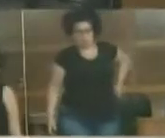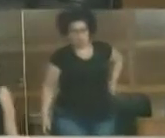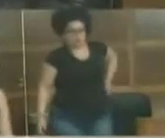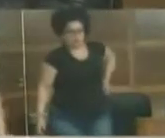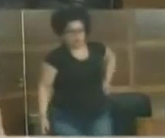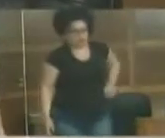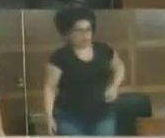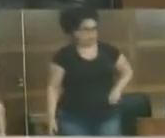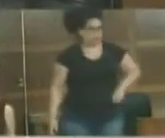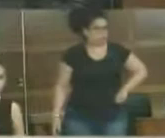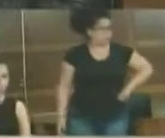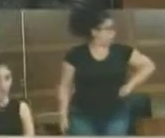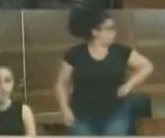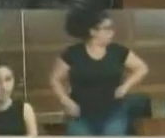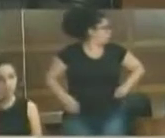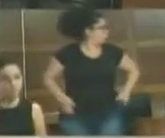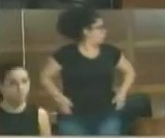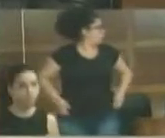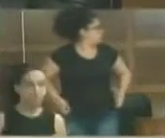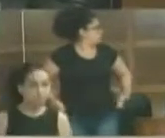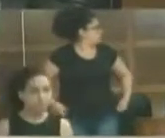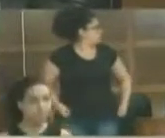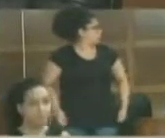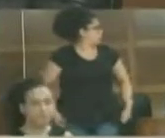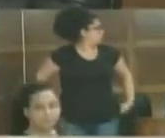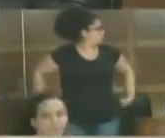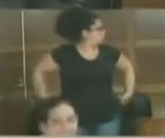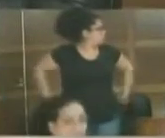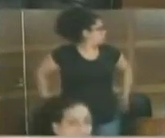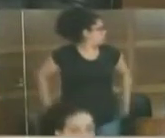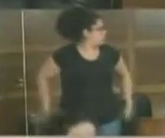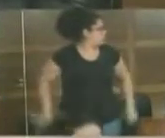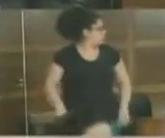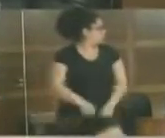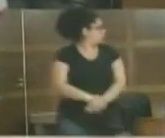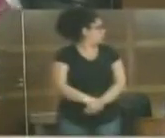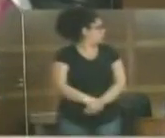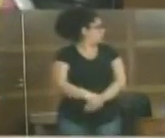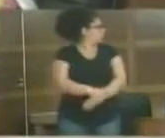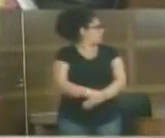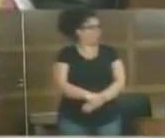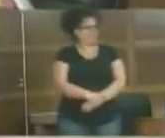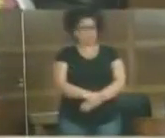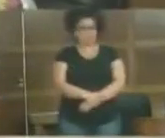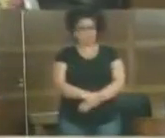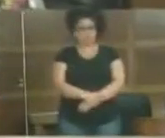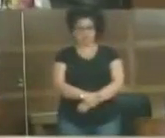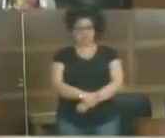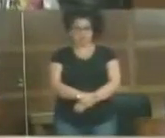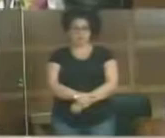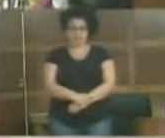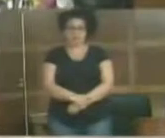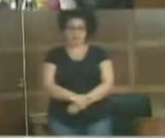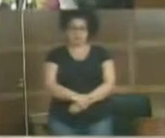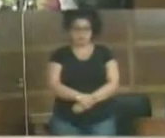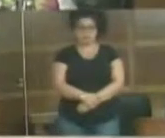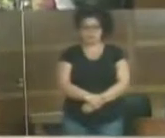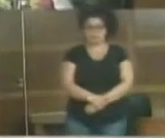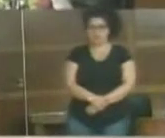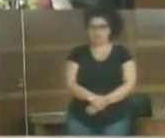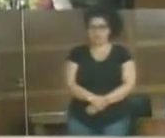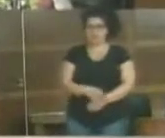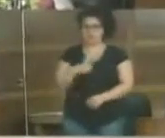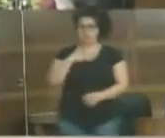para o agradecimento direto, Cris? Vai falar? Vai. Senão eu embolo a Cris e vou levando. Não, agora sou eu que quero só fazer